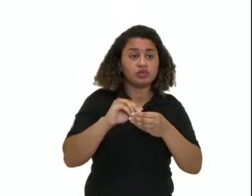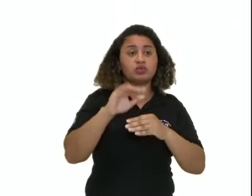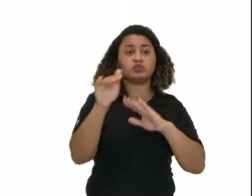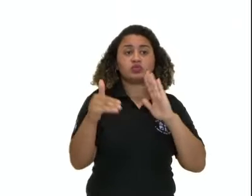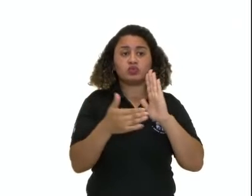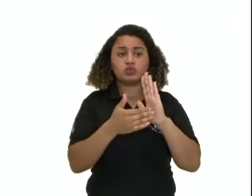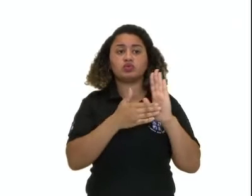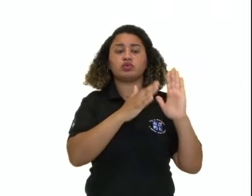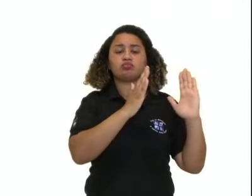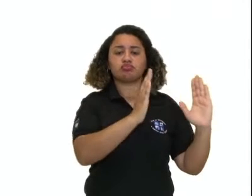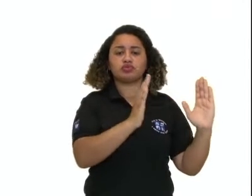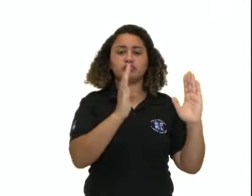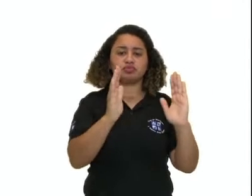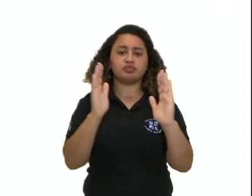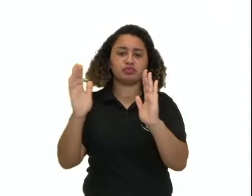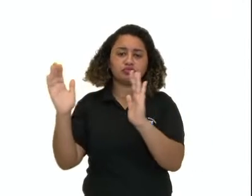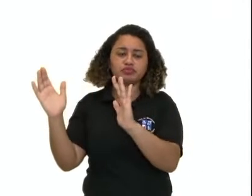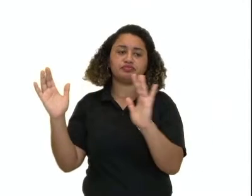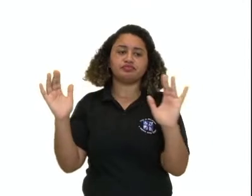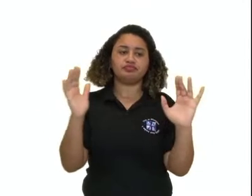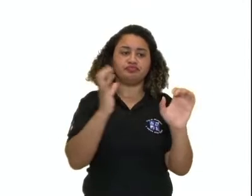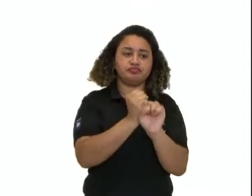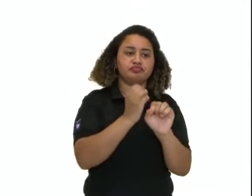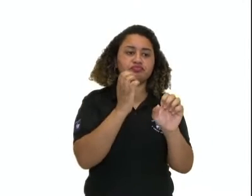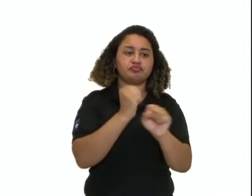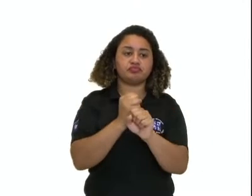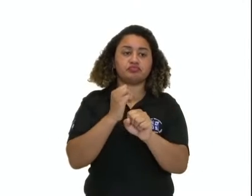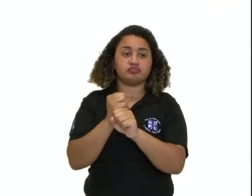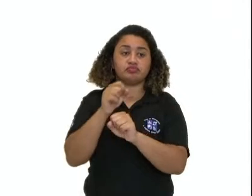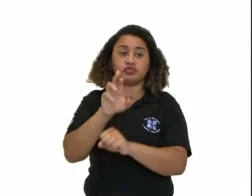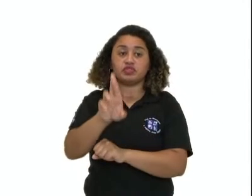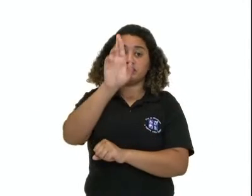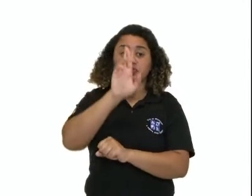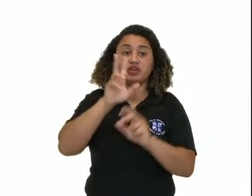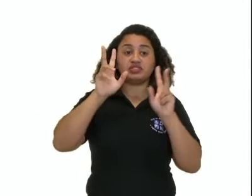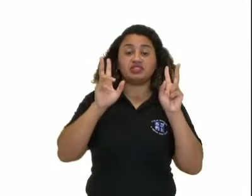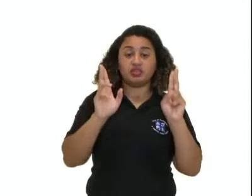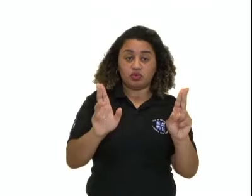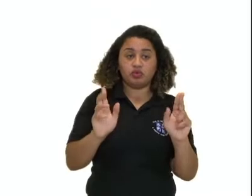essas parcelas aqui que a gente está somando têm o mesmo valor.